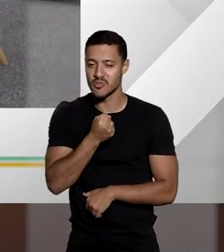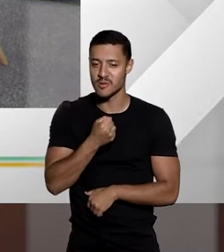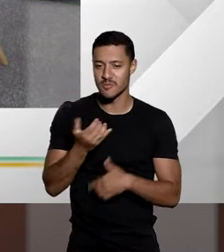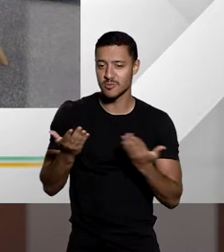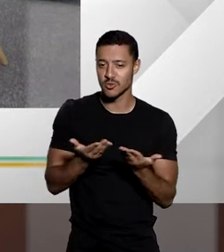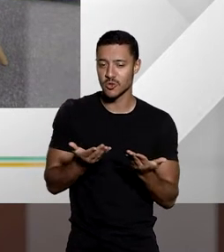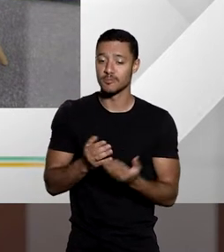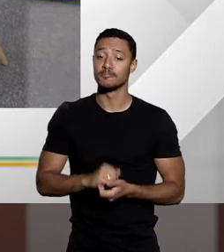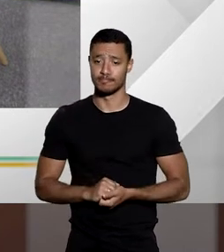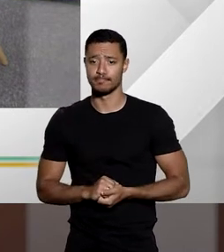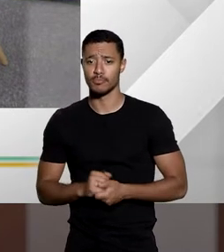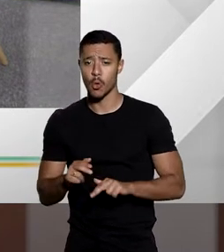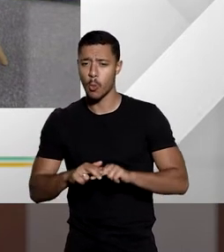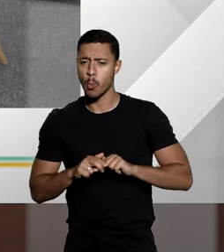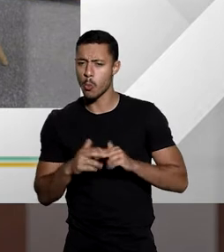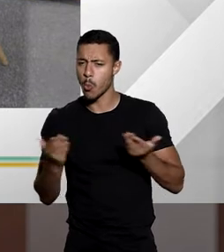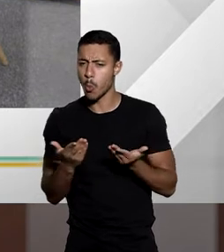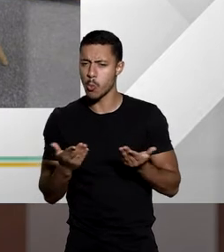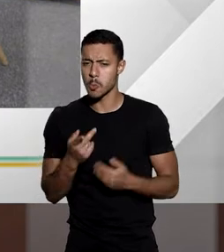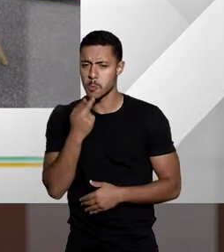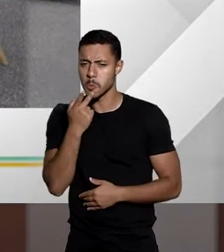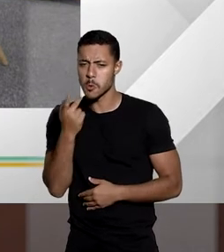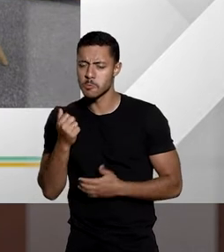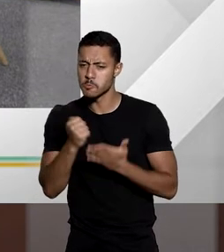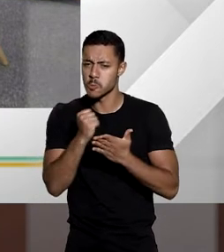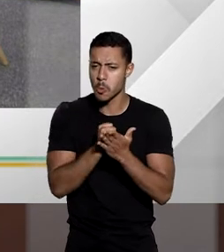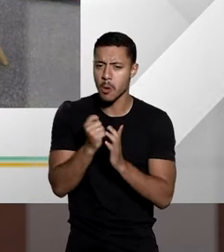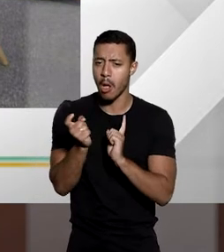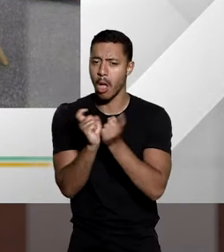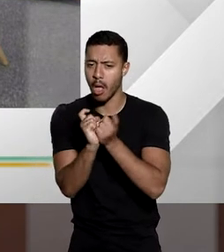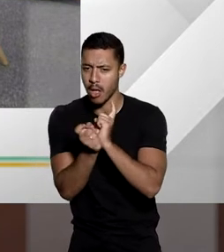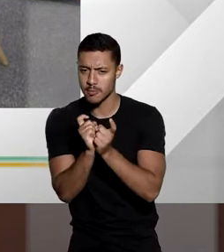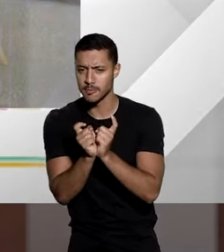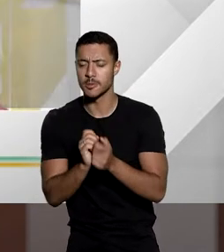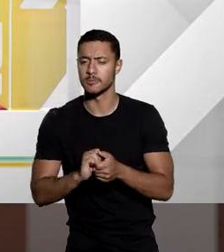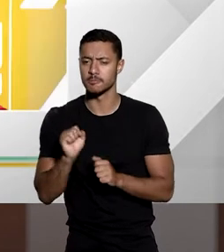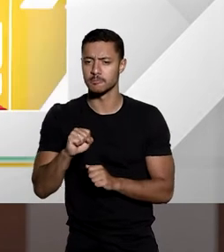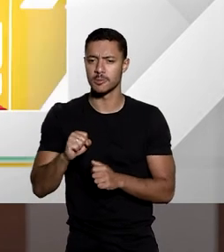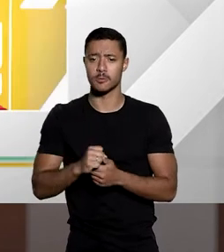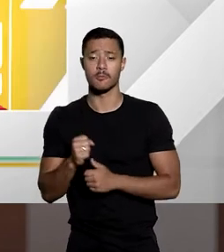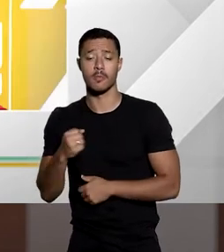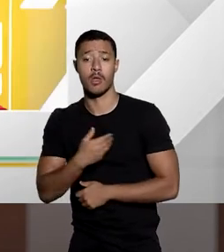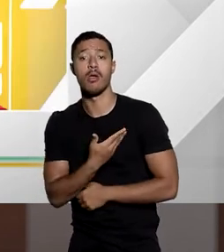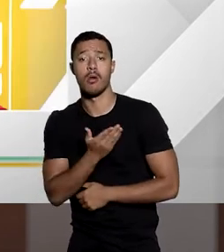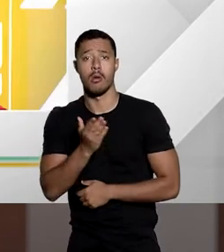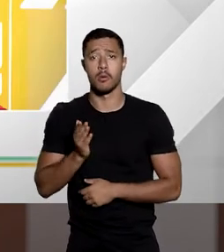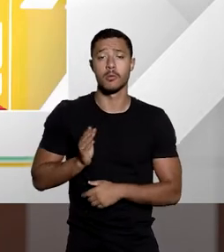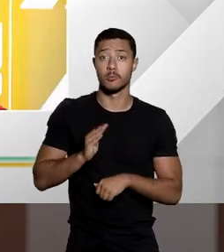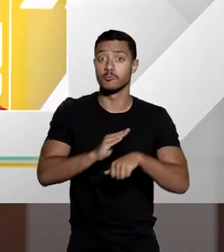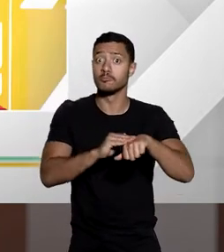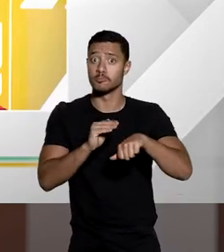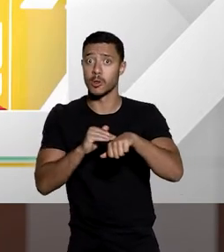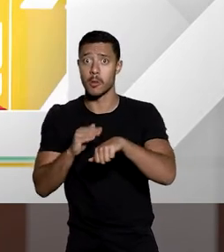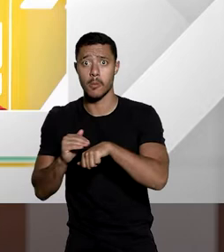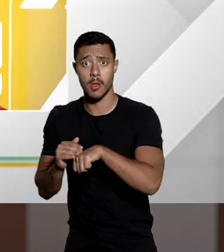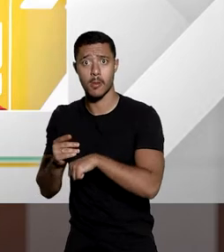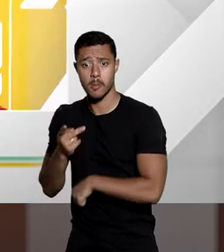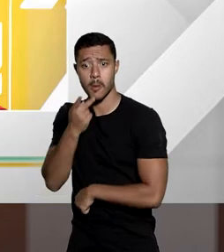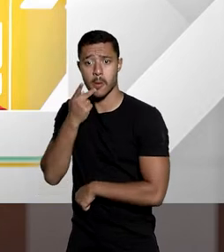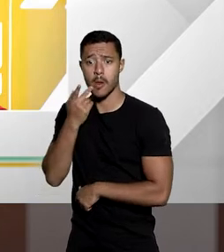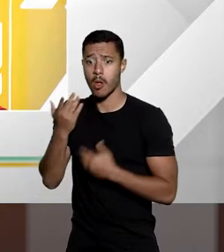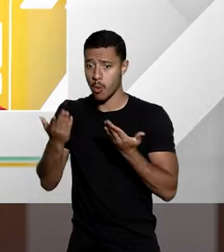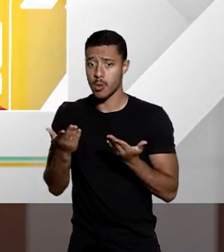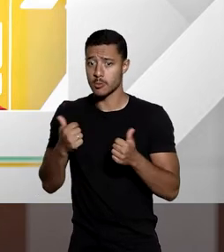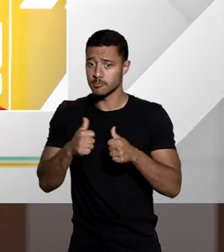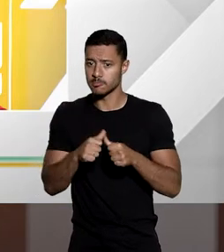de hoje. Pois é, pessoal. Hoje nós vamos falar sobre os contratos administrativos. E as nossas convidadas para esse bate-papo